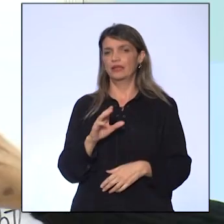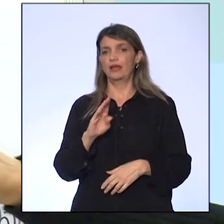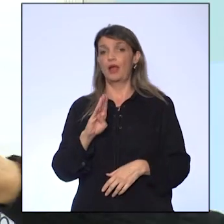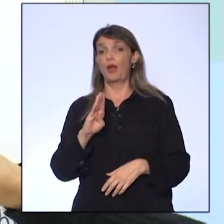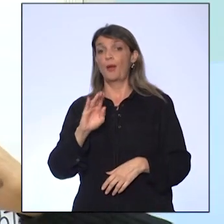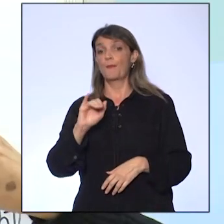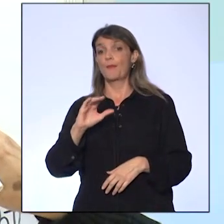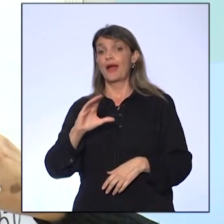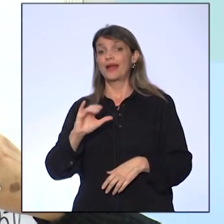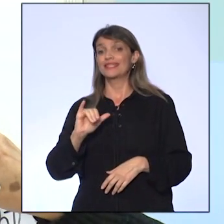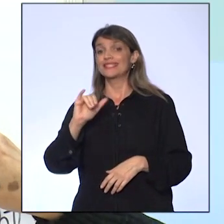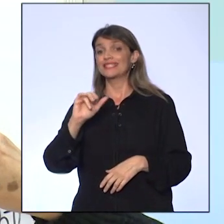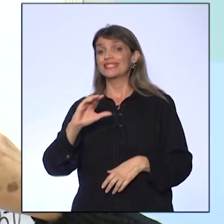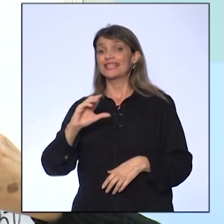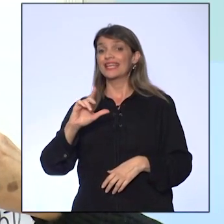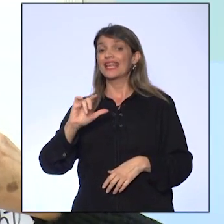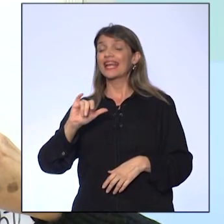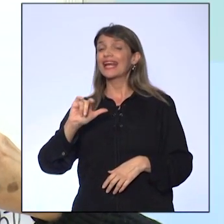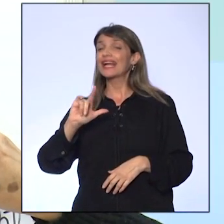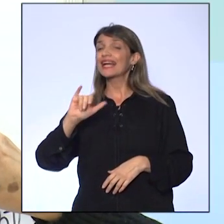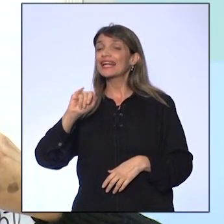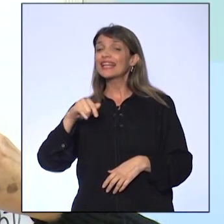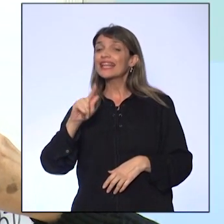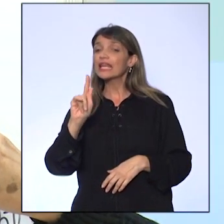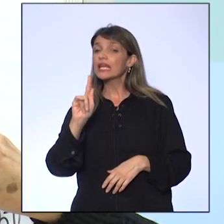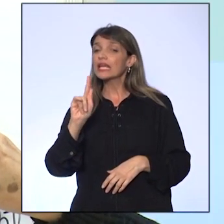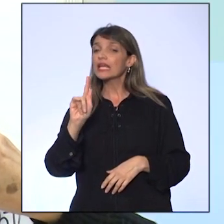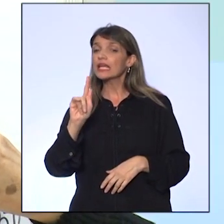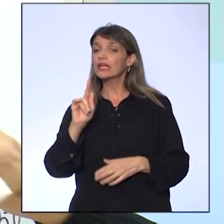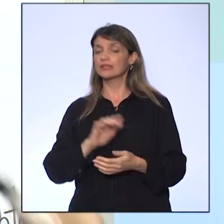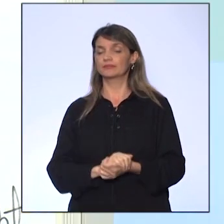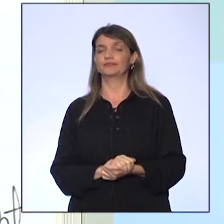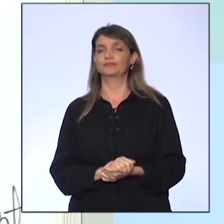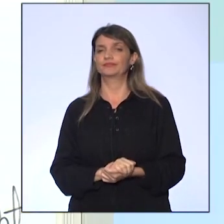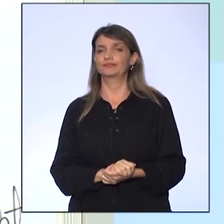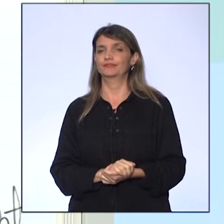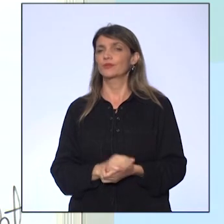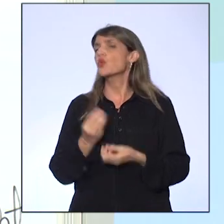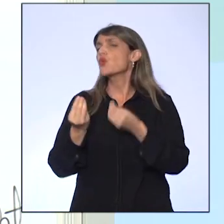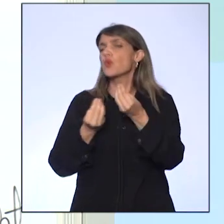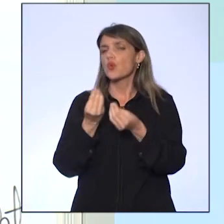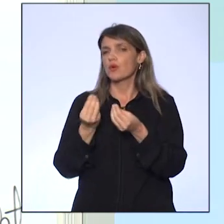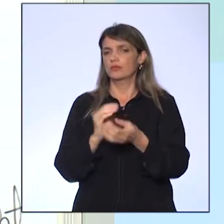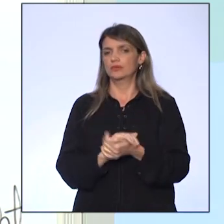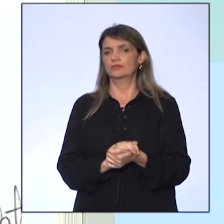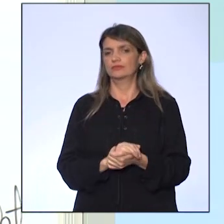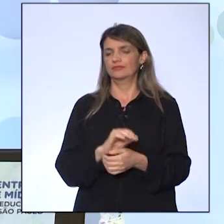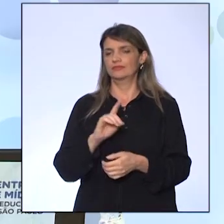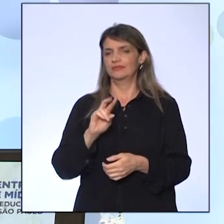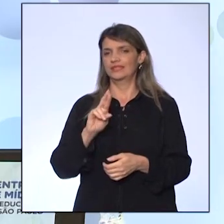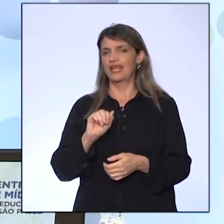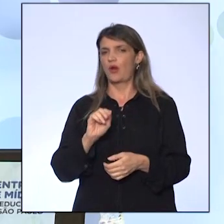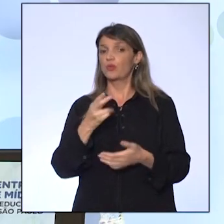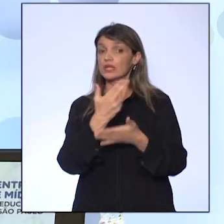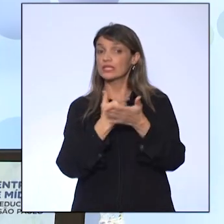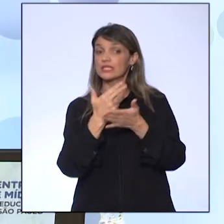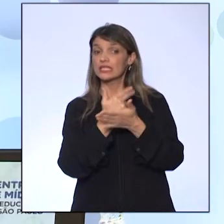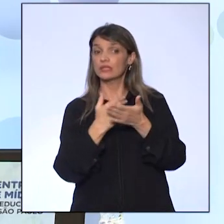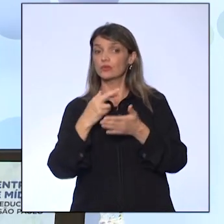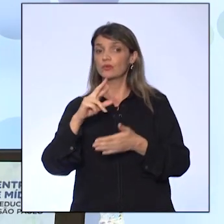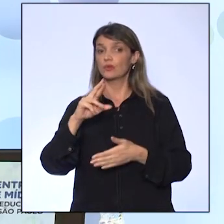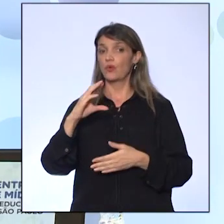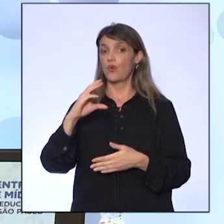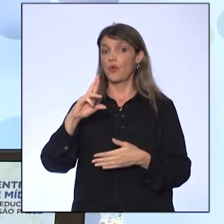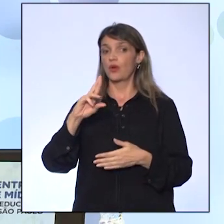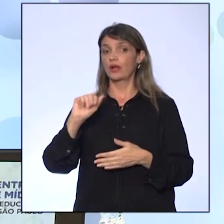Bicycling, ó, minha bike. Olha o som da palavra e olha a raiz da palavra. Draw, desenho. Crypt,